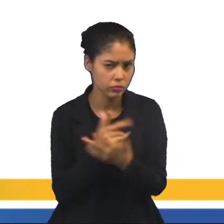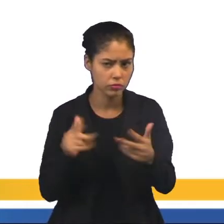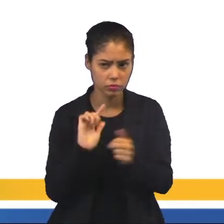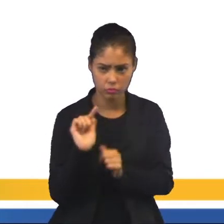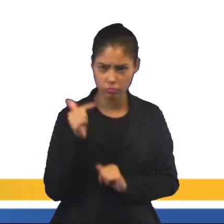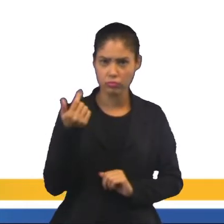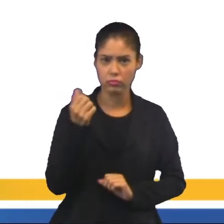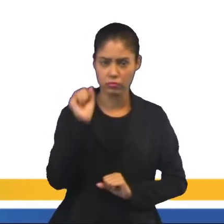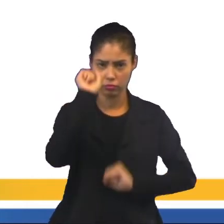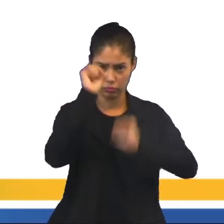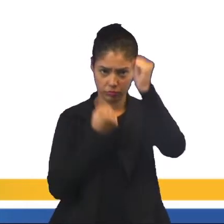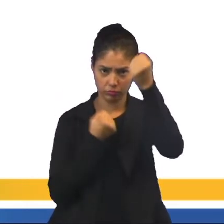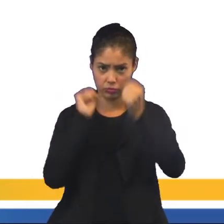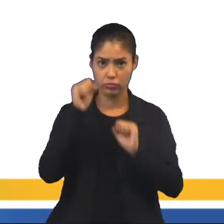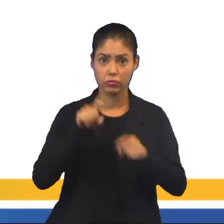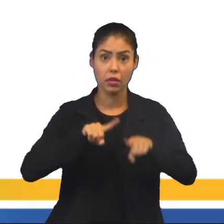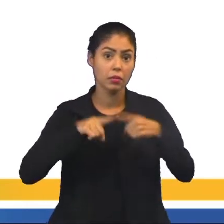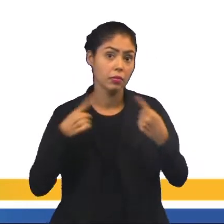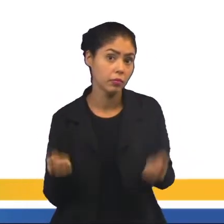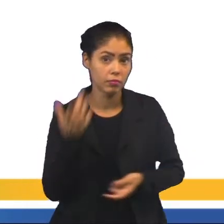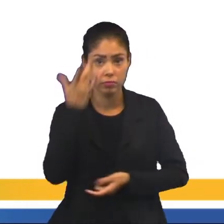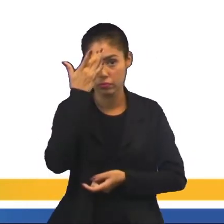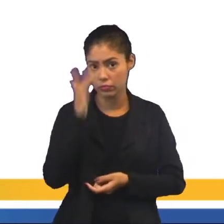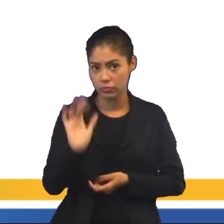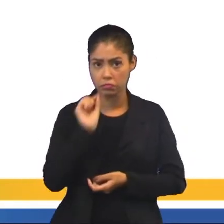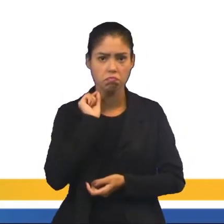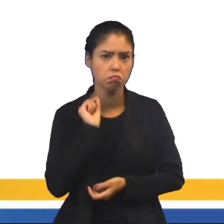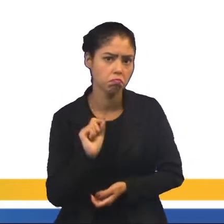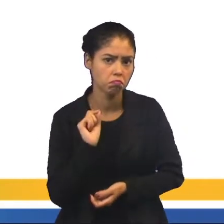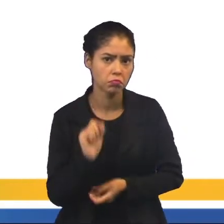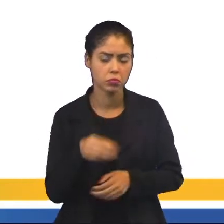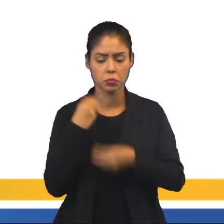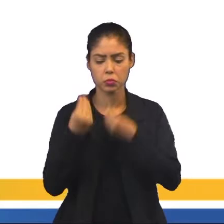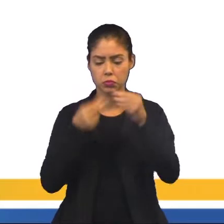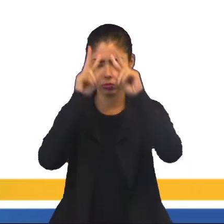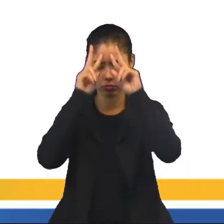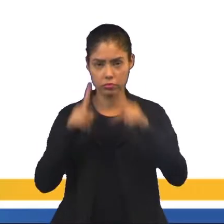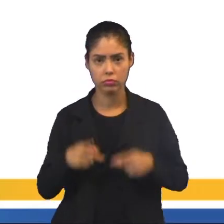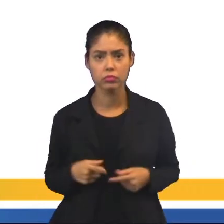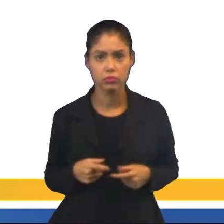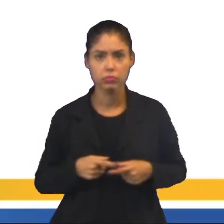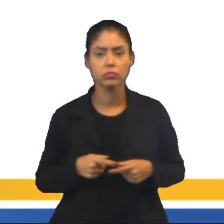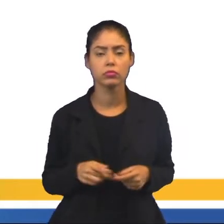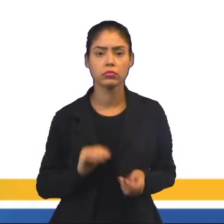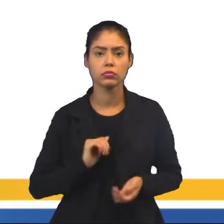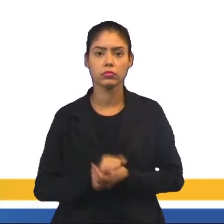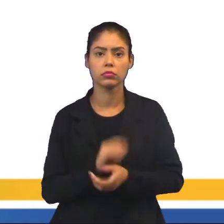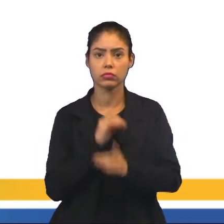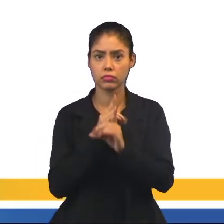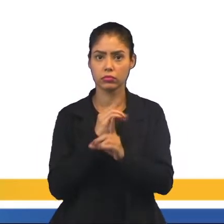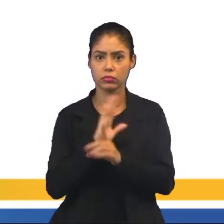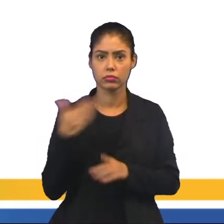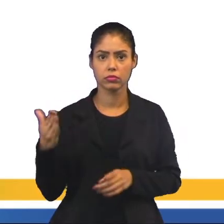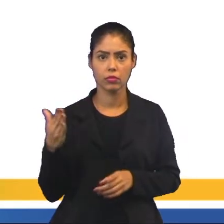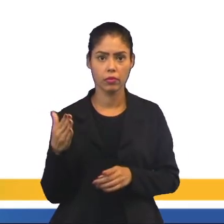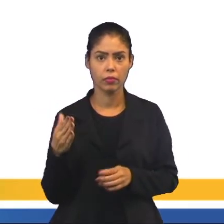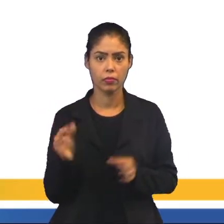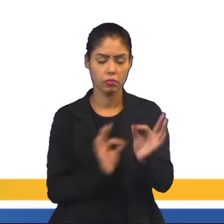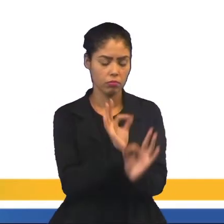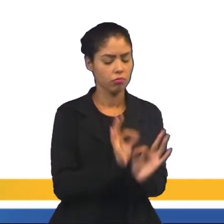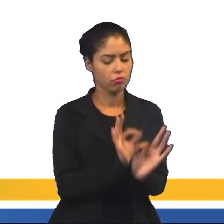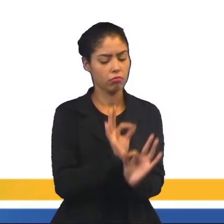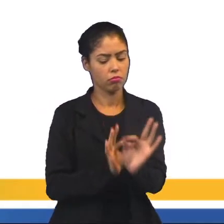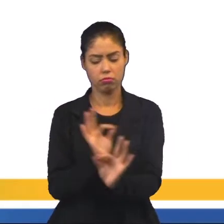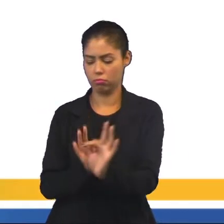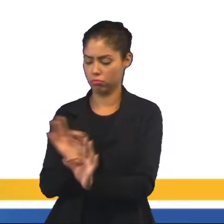coisa lá na fábrica, mas ele não se identifica enquanto ser humano. Ele se identifica enquanto linha de montagem.